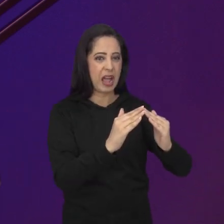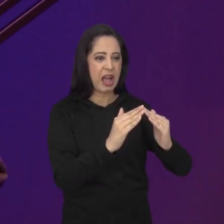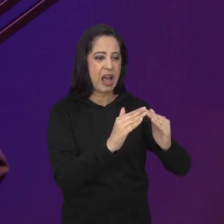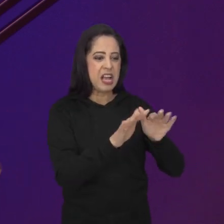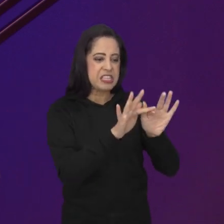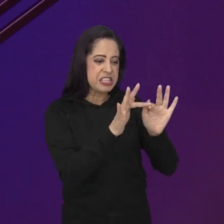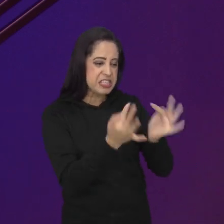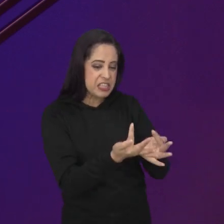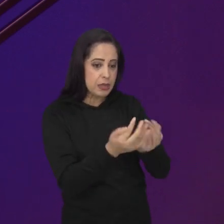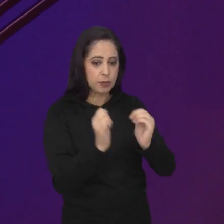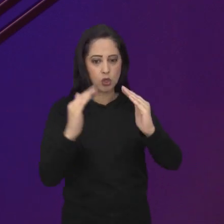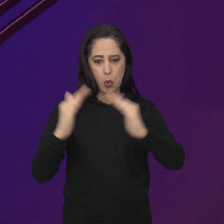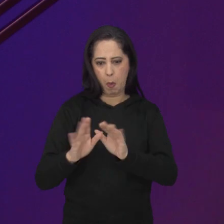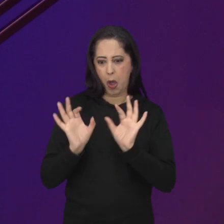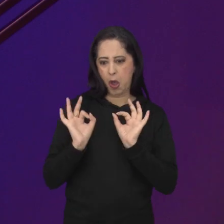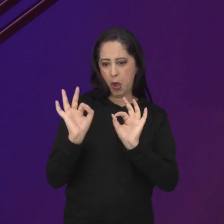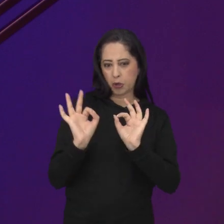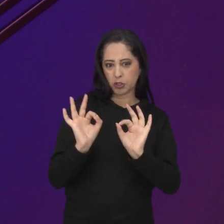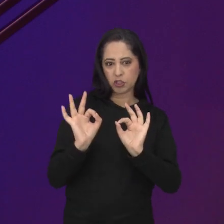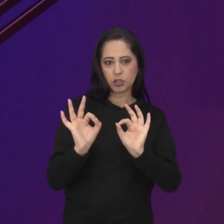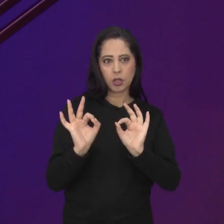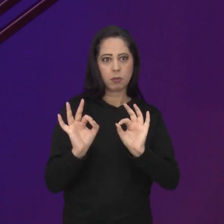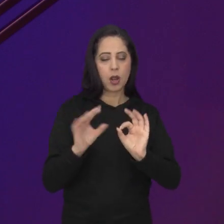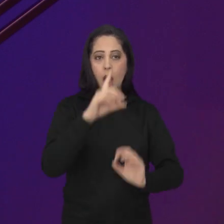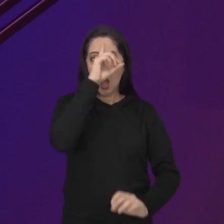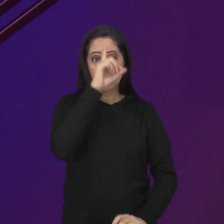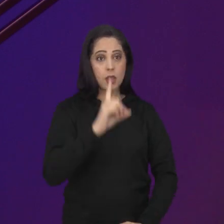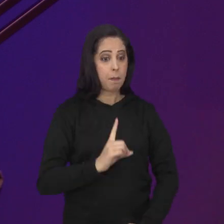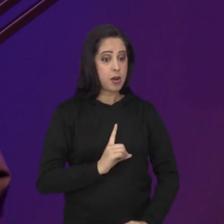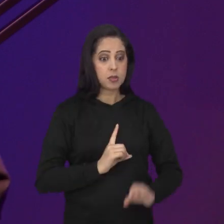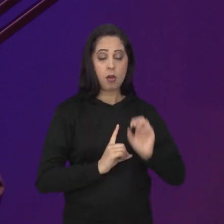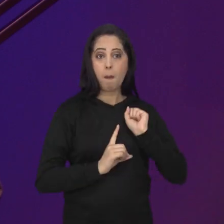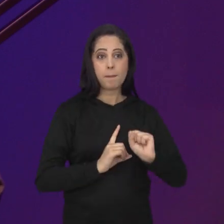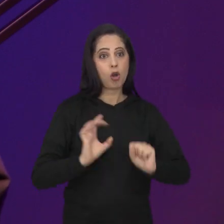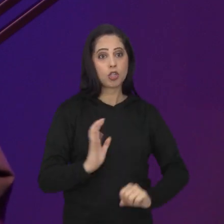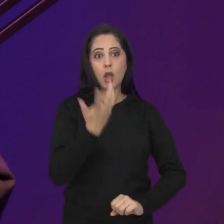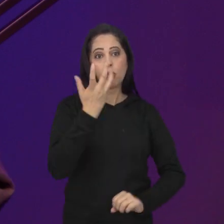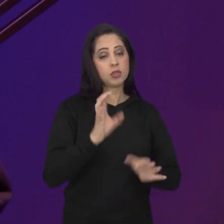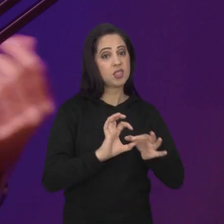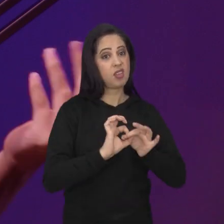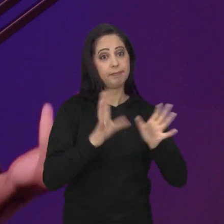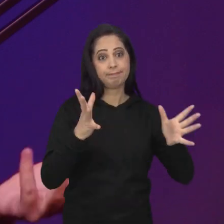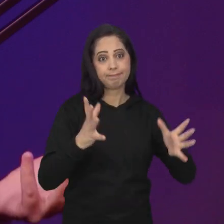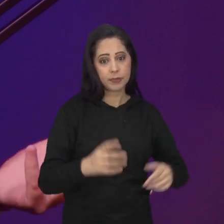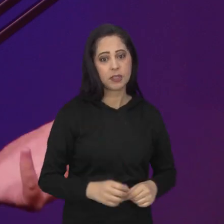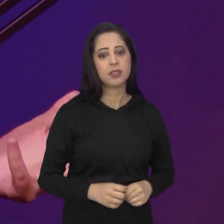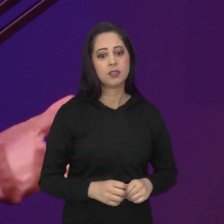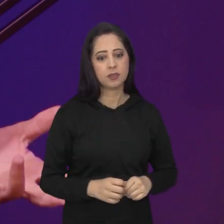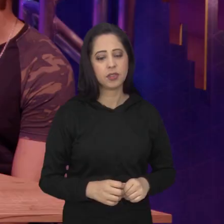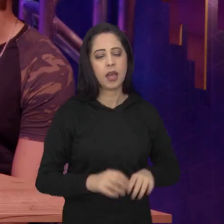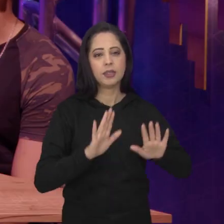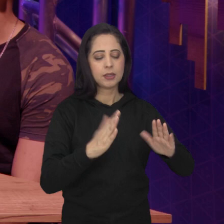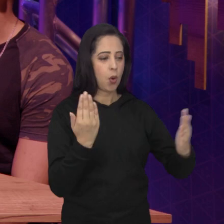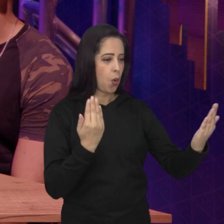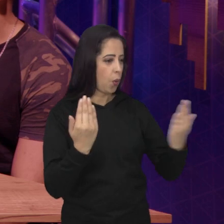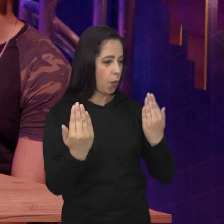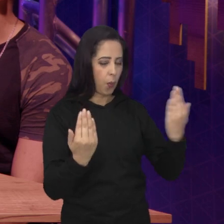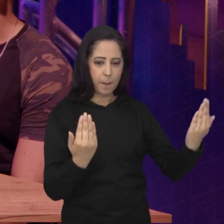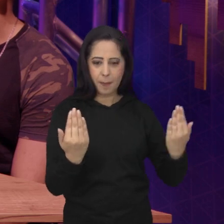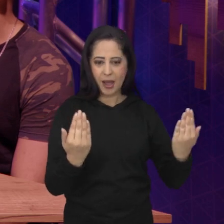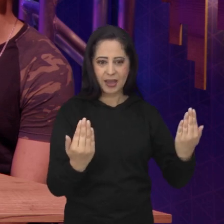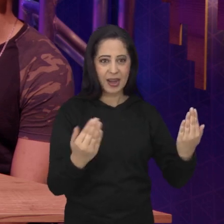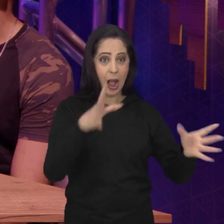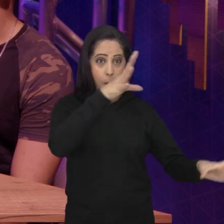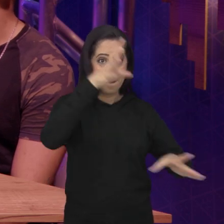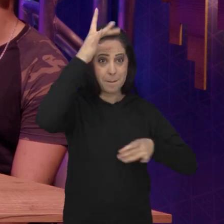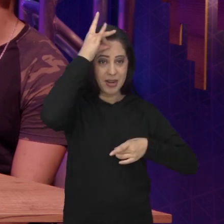hostil, ou até mesmo, às vezes, você, né, vive num ambiente mais tranquilo, a depressão ela pode ser causada por diversos fatores. Então, comparar esses